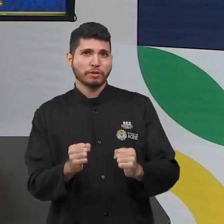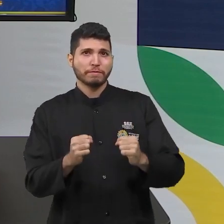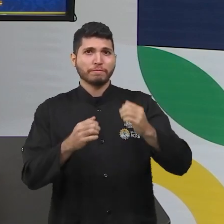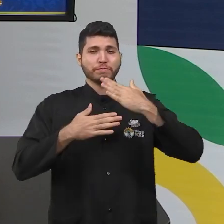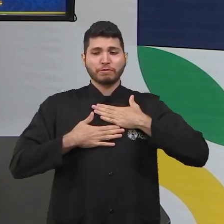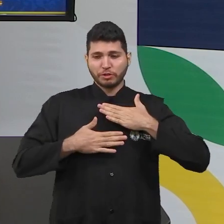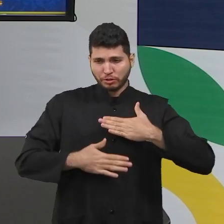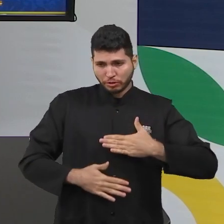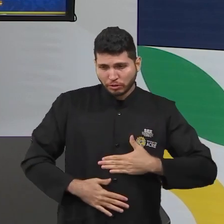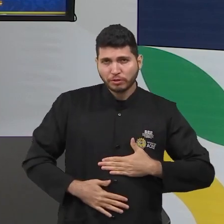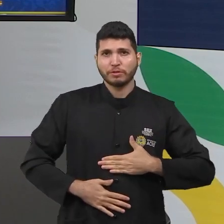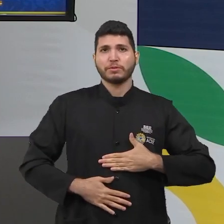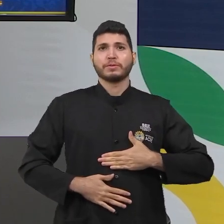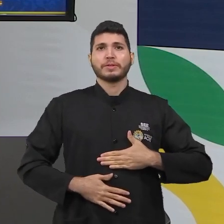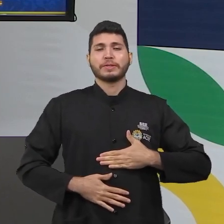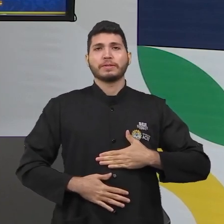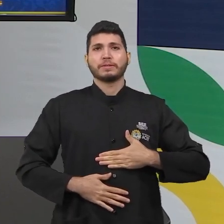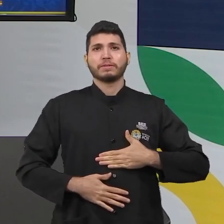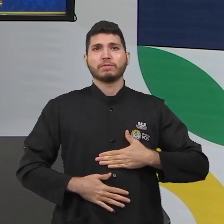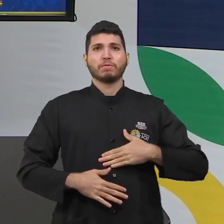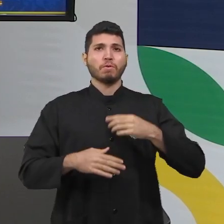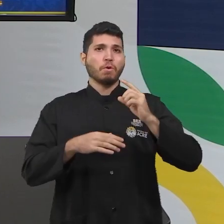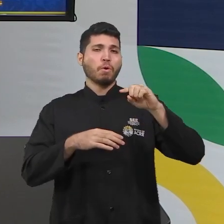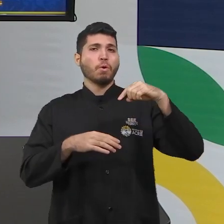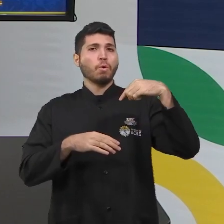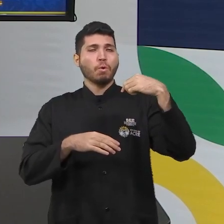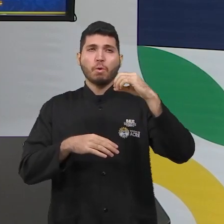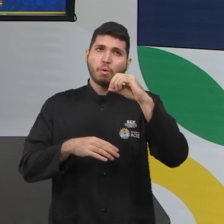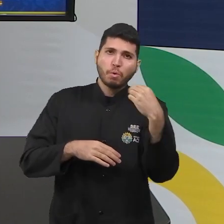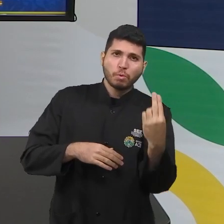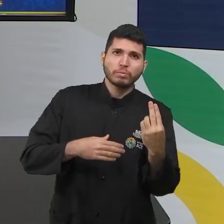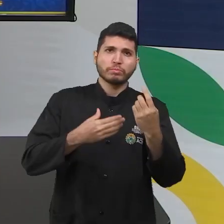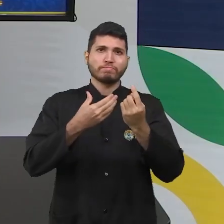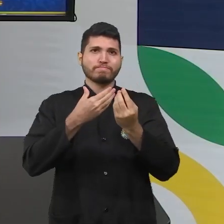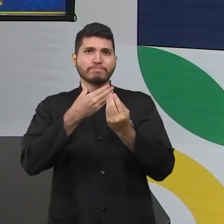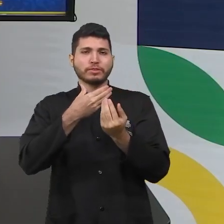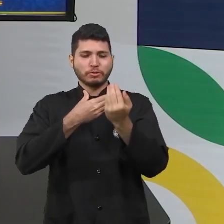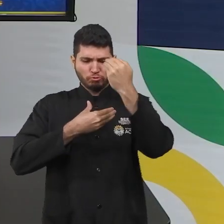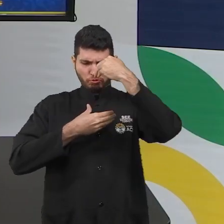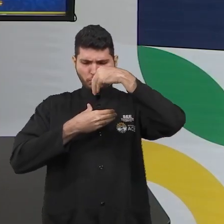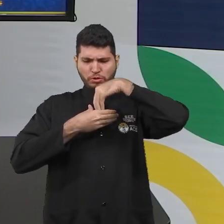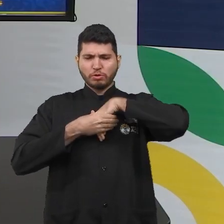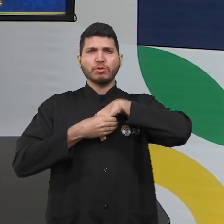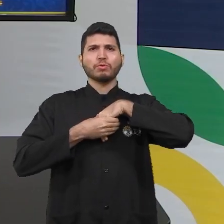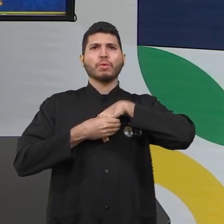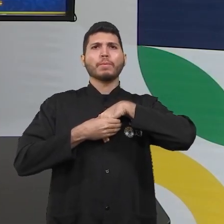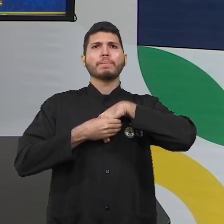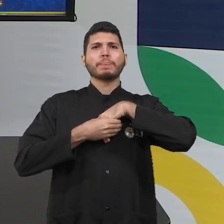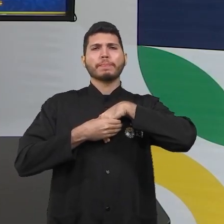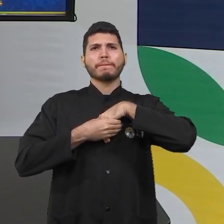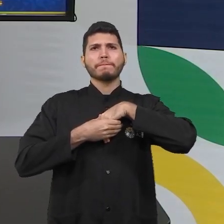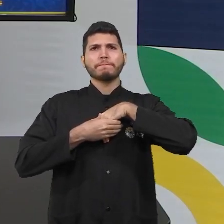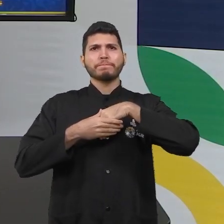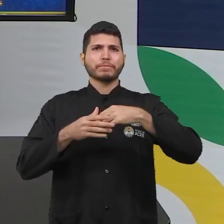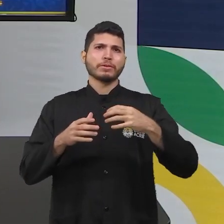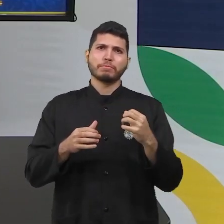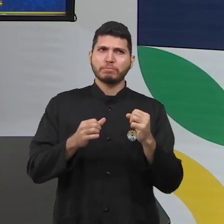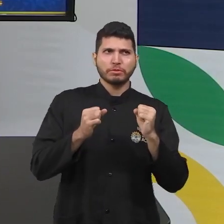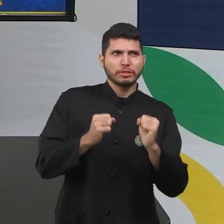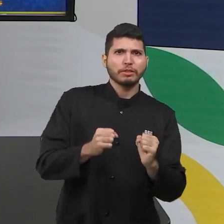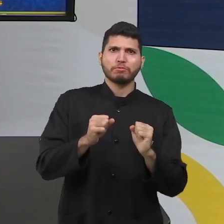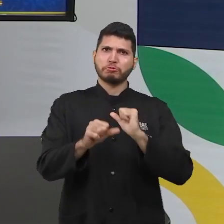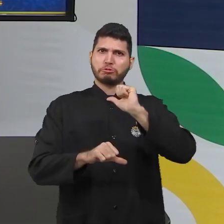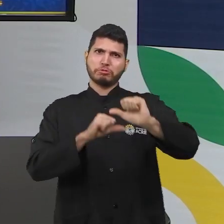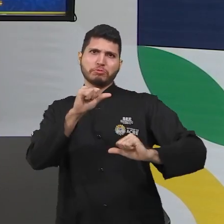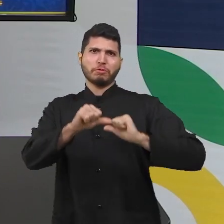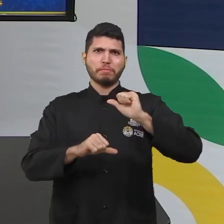físicas como interior também, no sentido de ela se transformar e todas as reviravoltas que